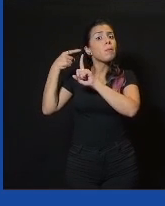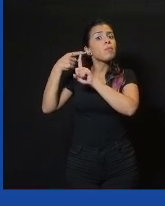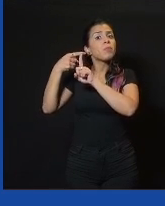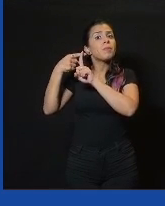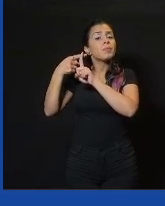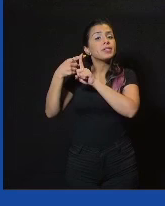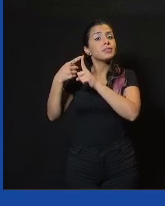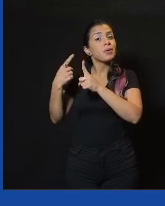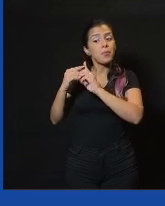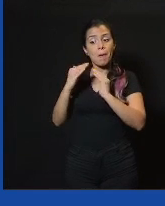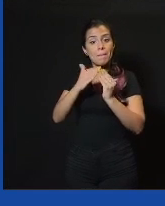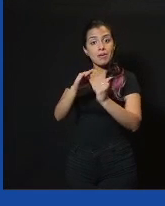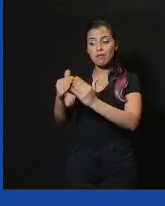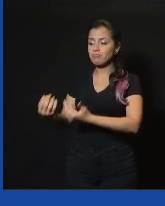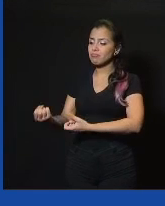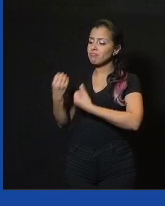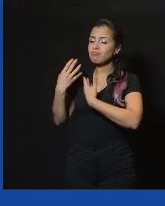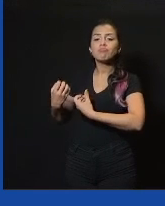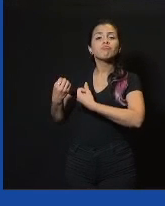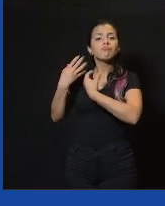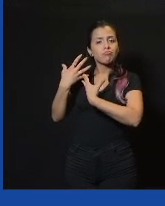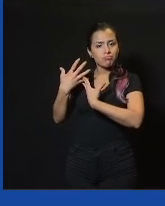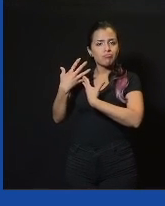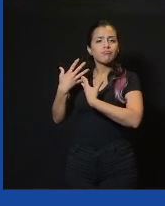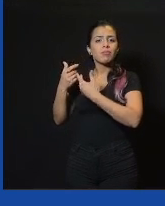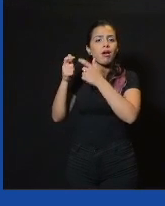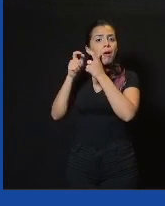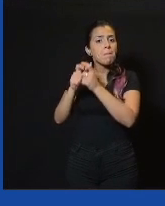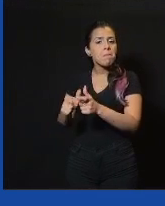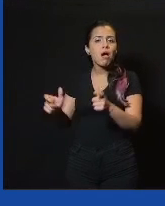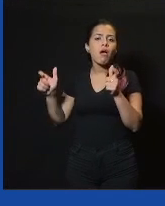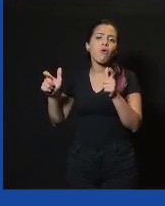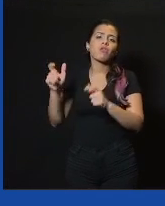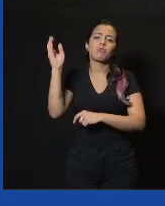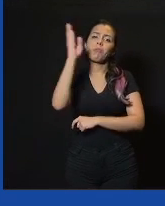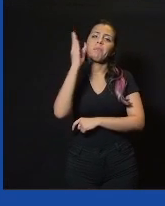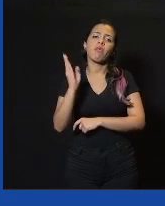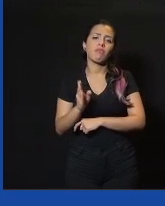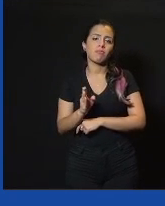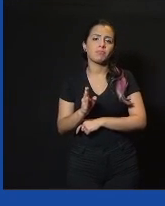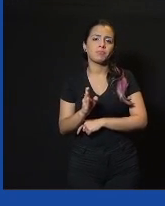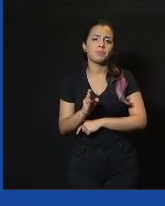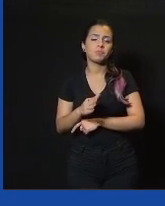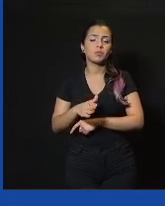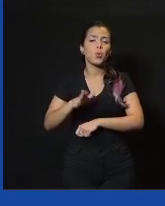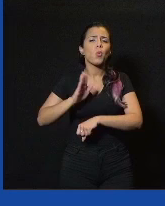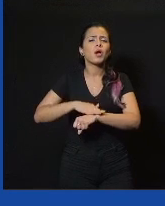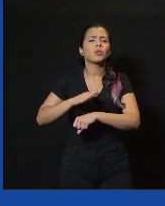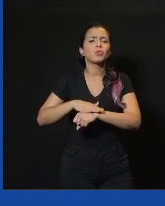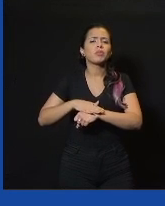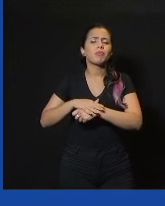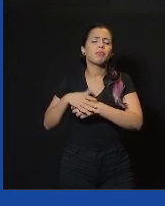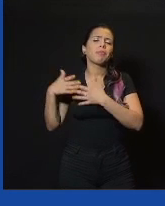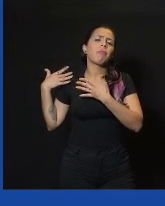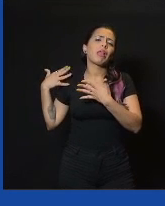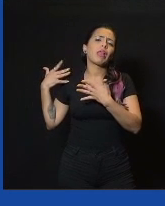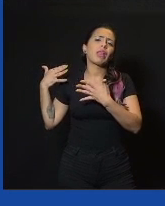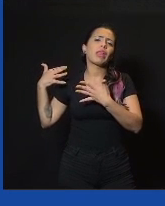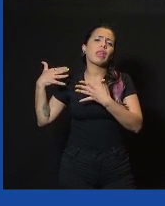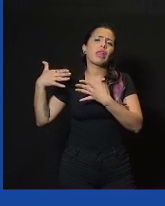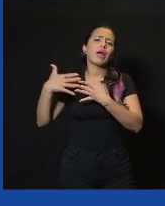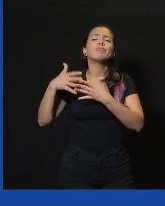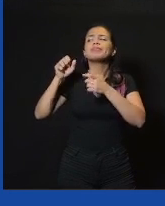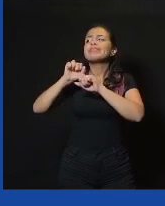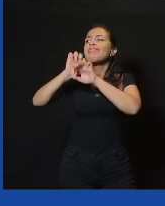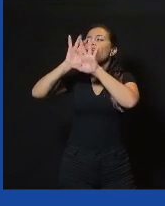deu para a grande maioria dos brasileiros. Depois de tanto tempo de polarização, fica muito claro que